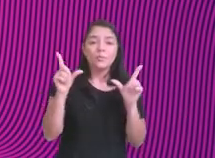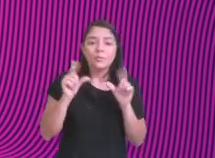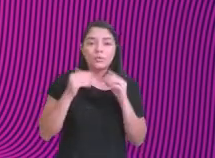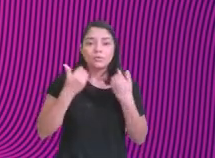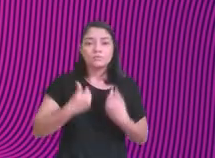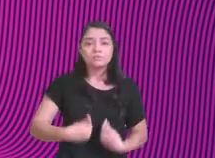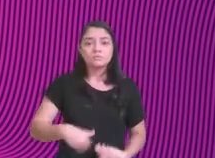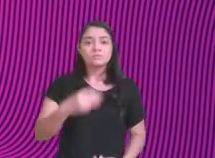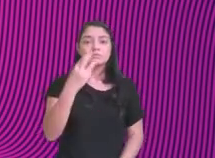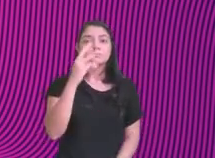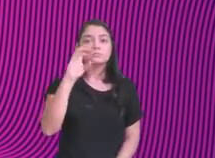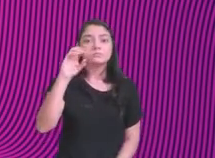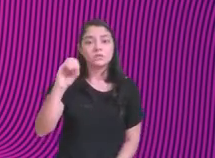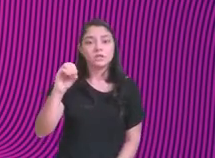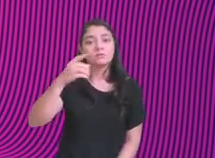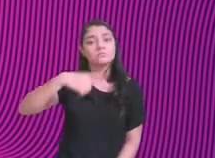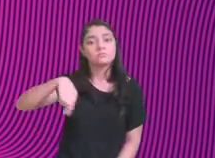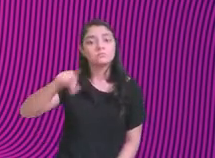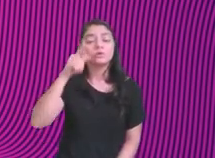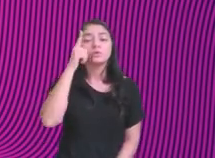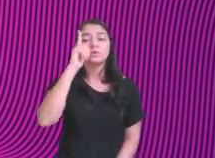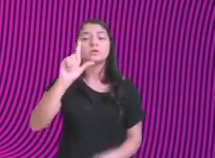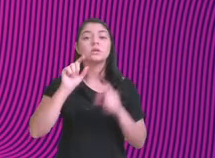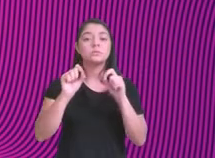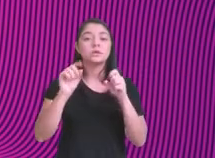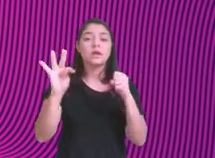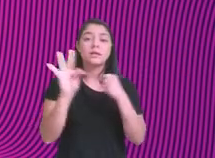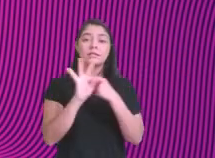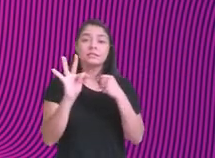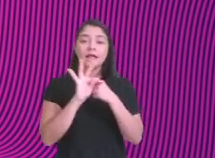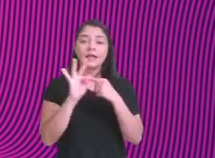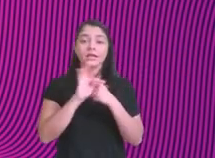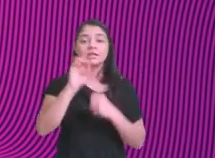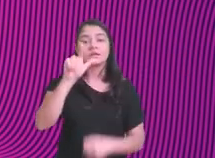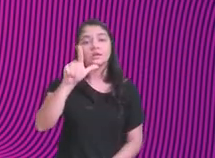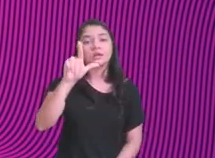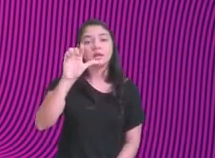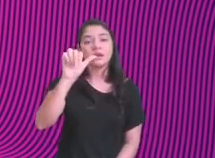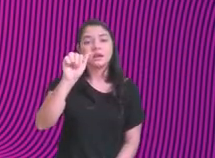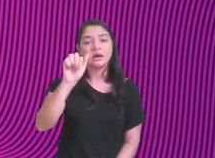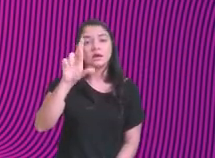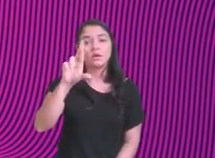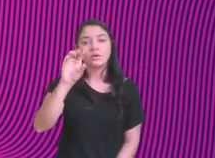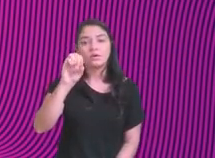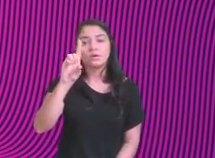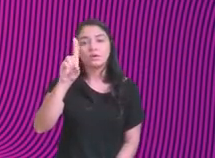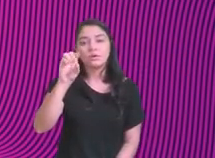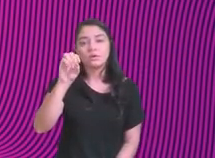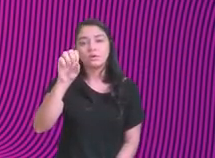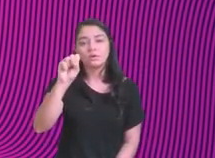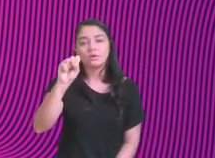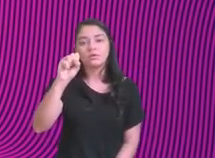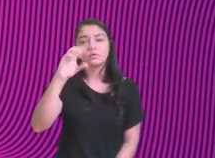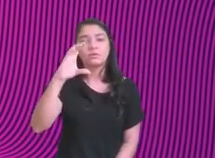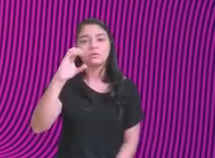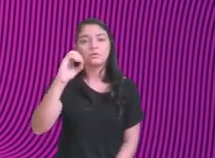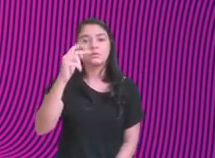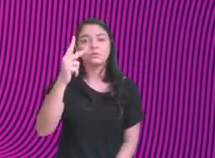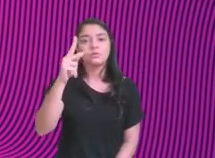nós conseguimos executar a técnica por laparoscopia de forma adequada. Mas nesses pacientes